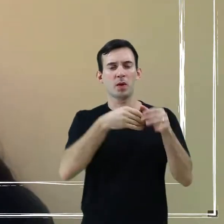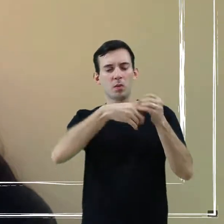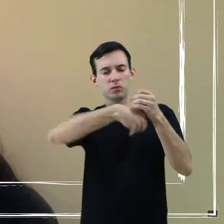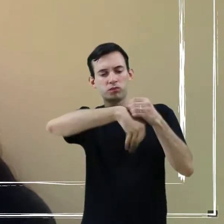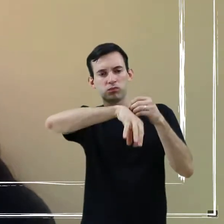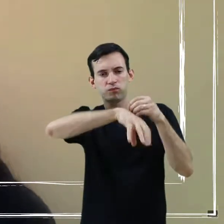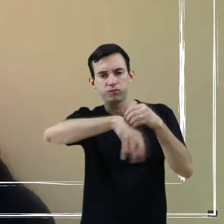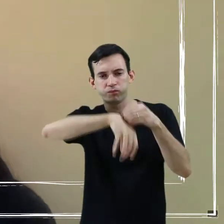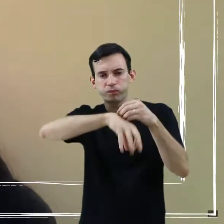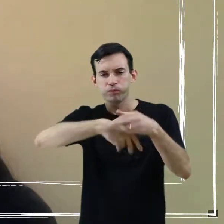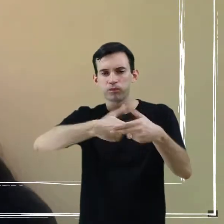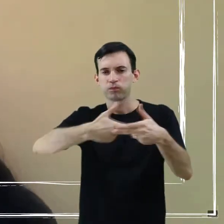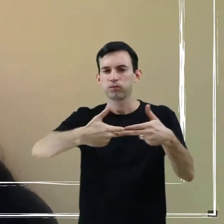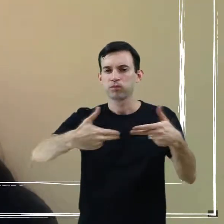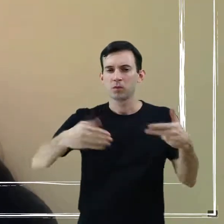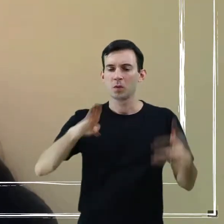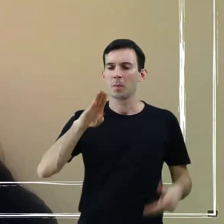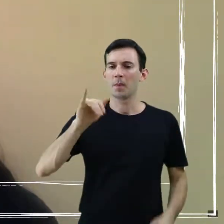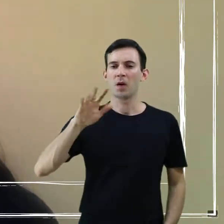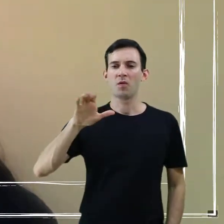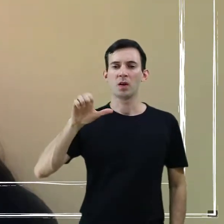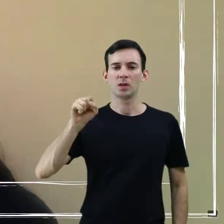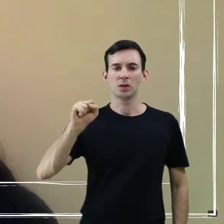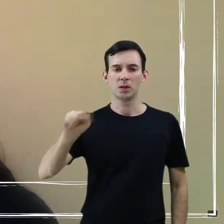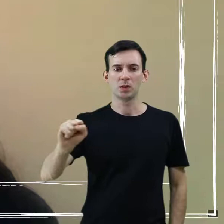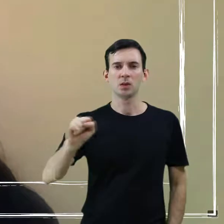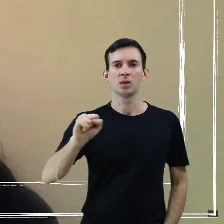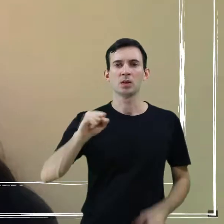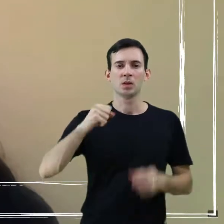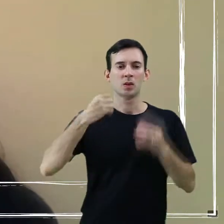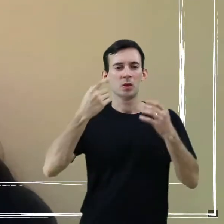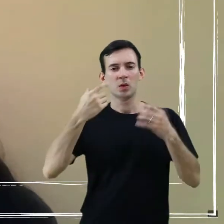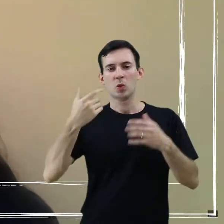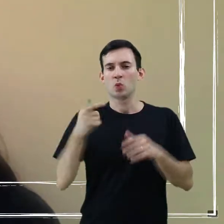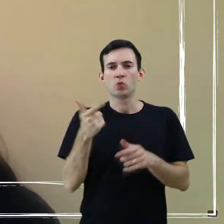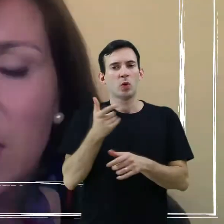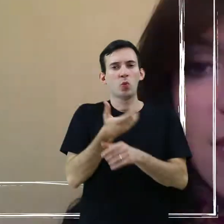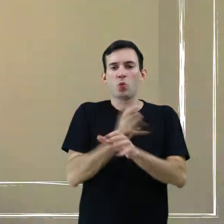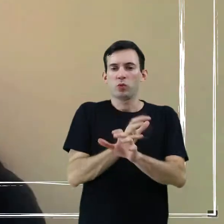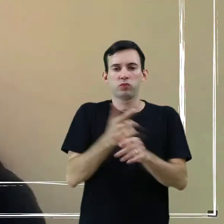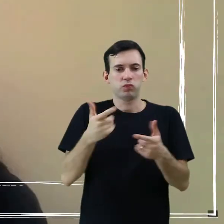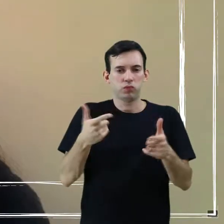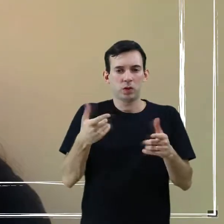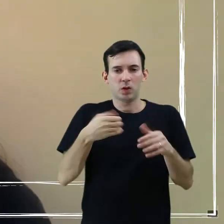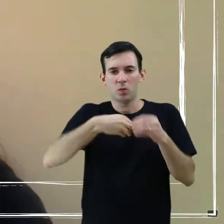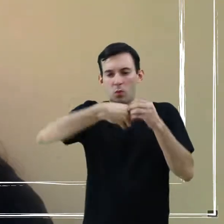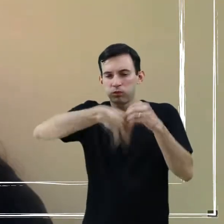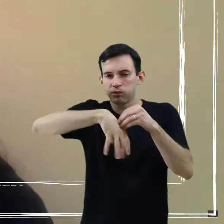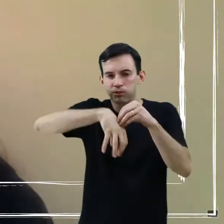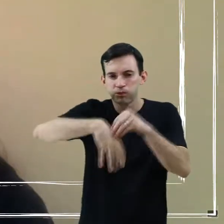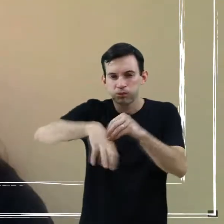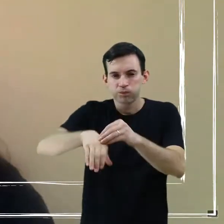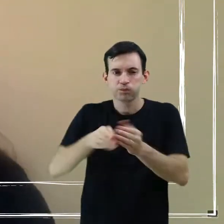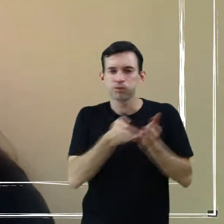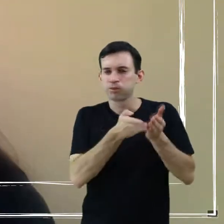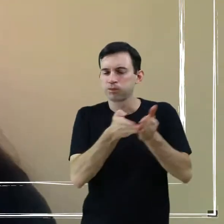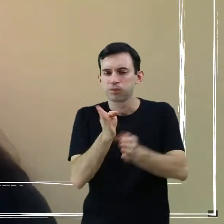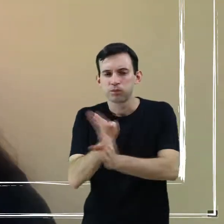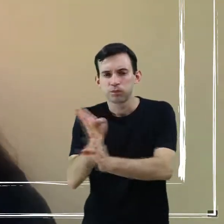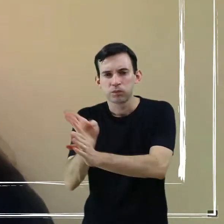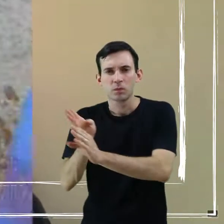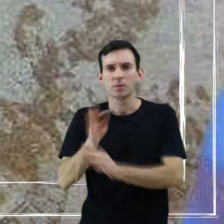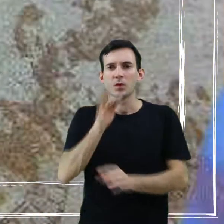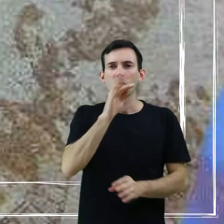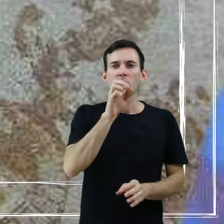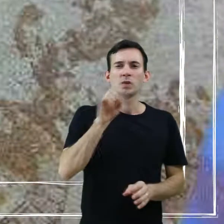mas outros invertebrados também foram relatados nessas expedições. Já os fósseis mais antigos descobertos